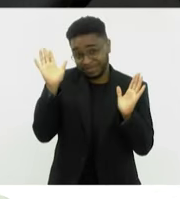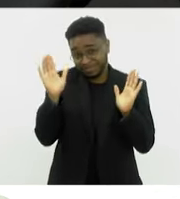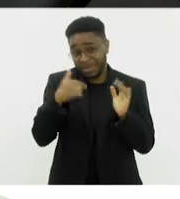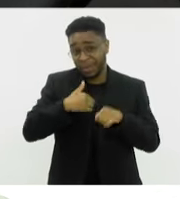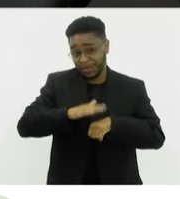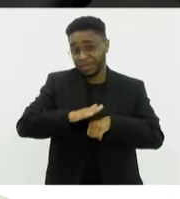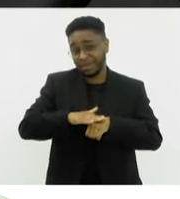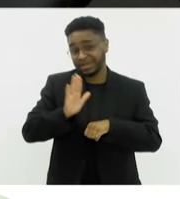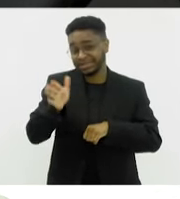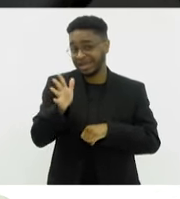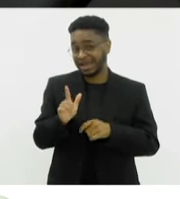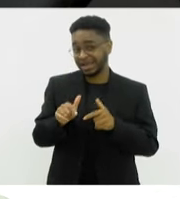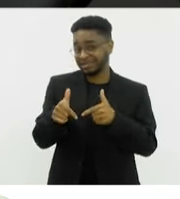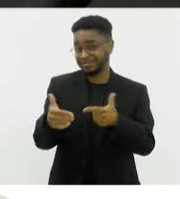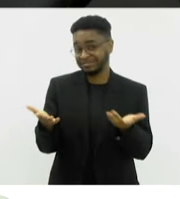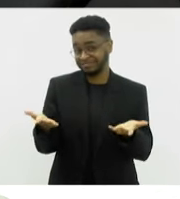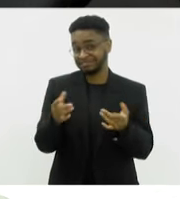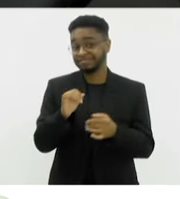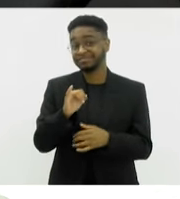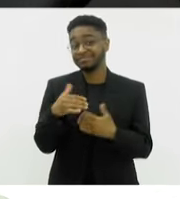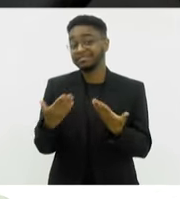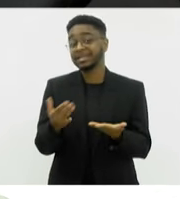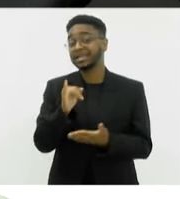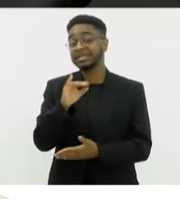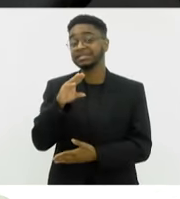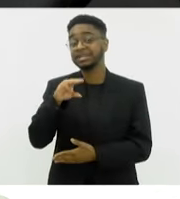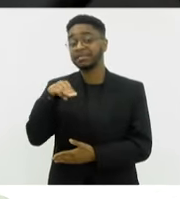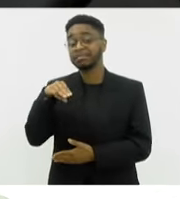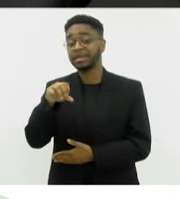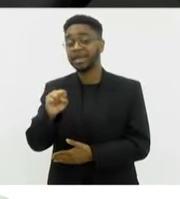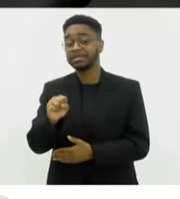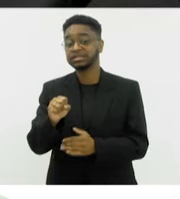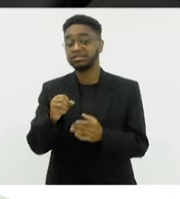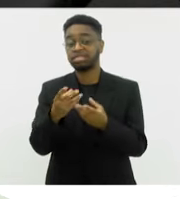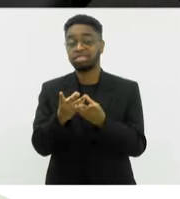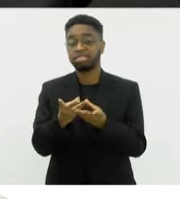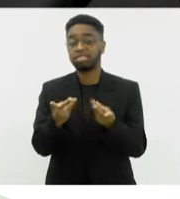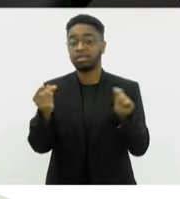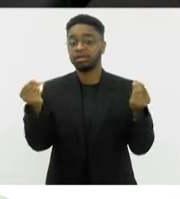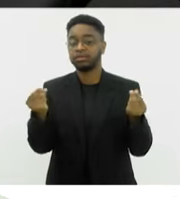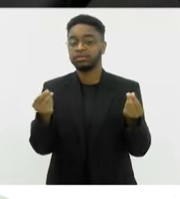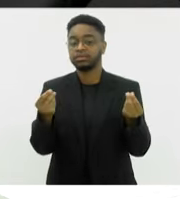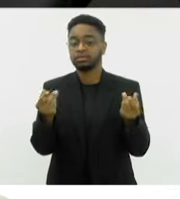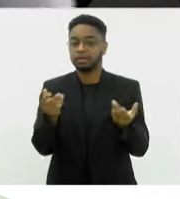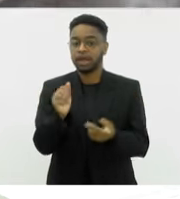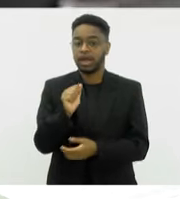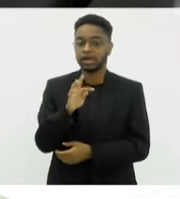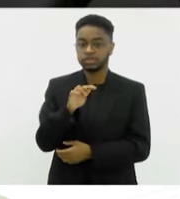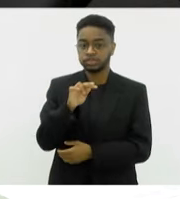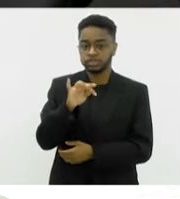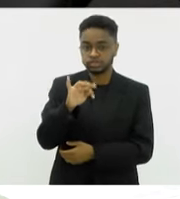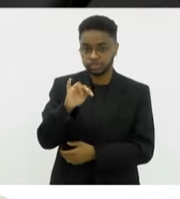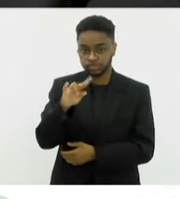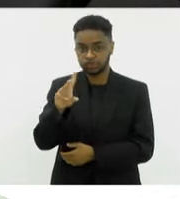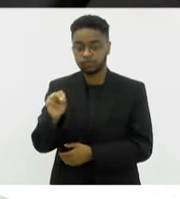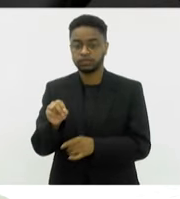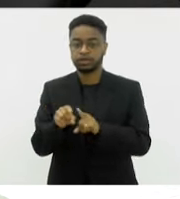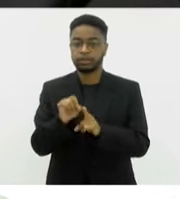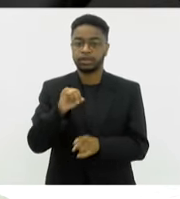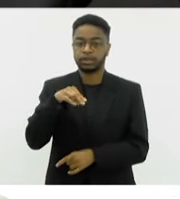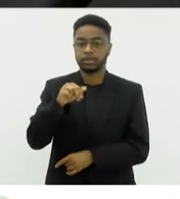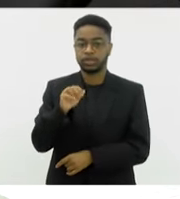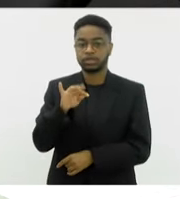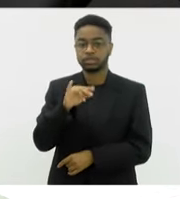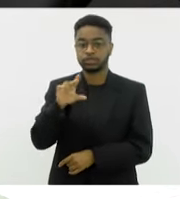Excelência já está antevendo. E o ICMS vai voando, ativo e inativo. Todas